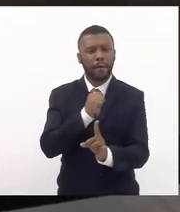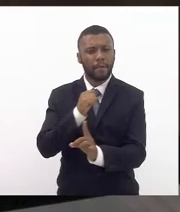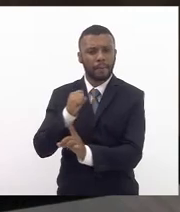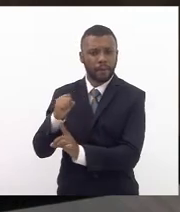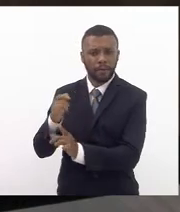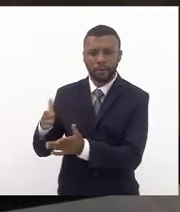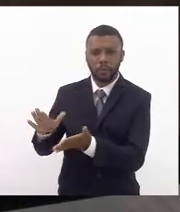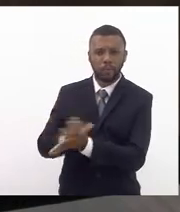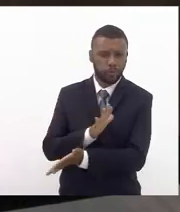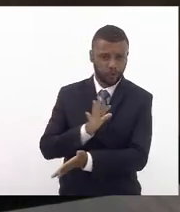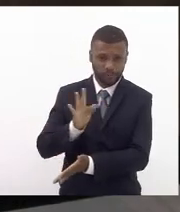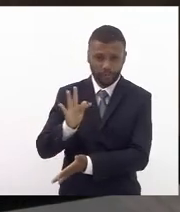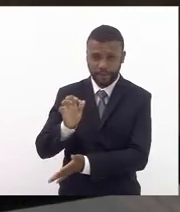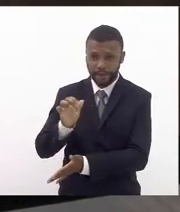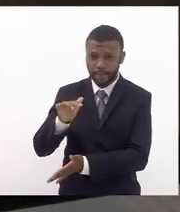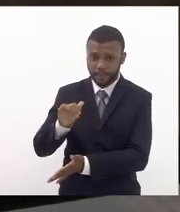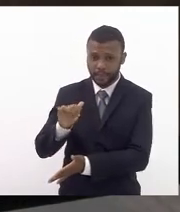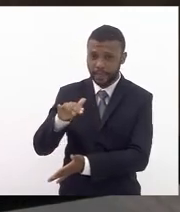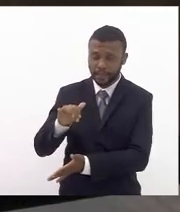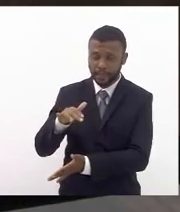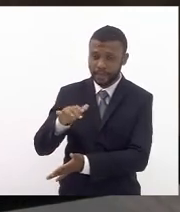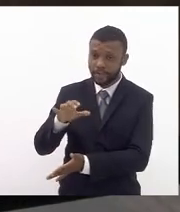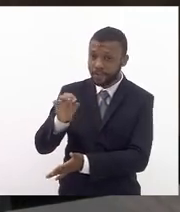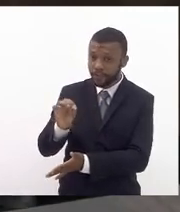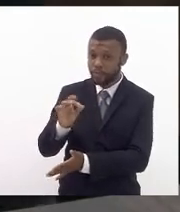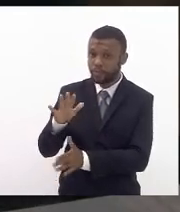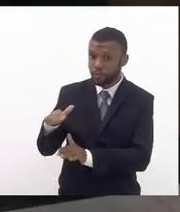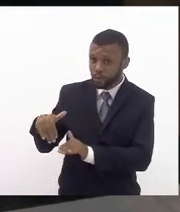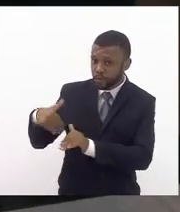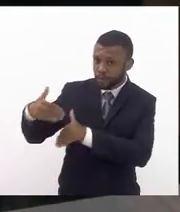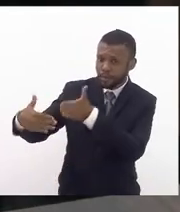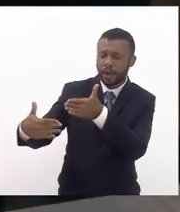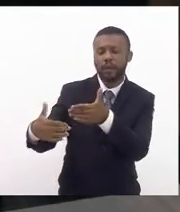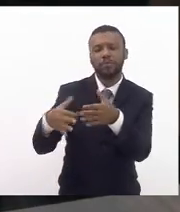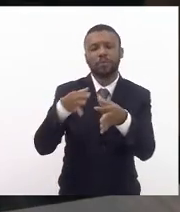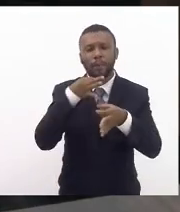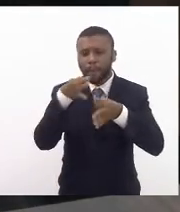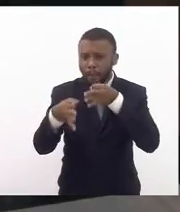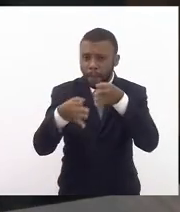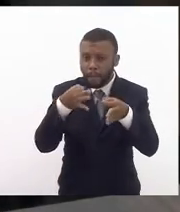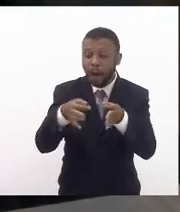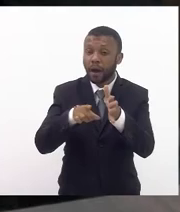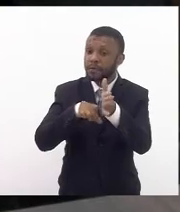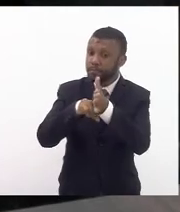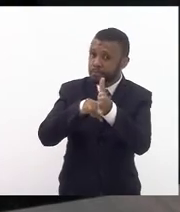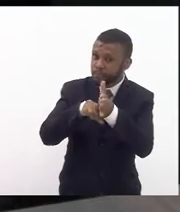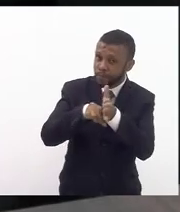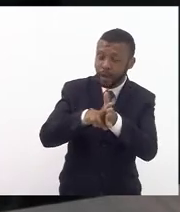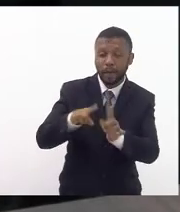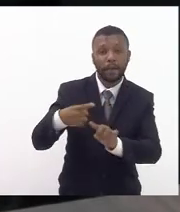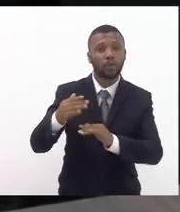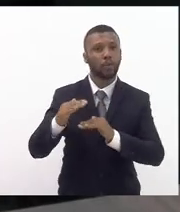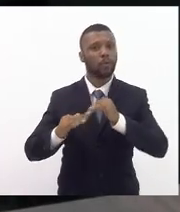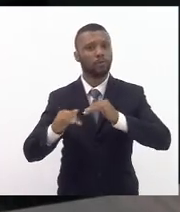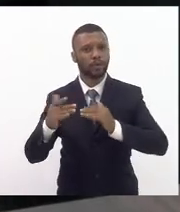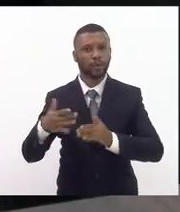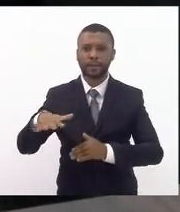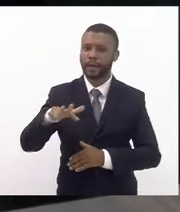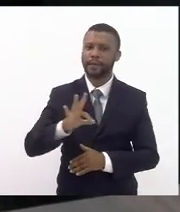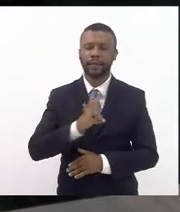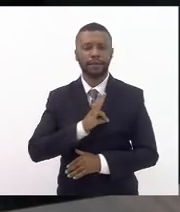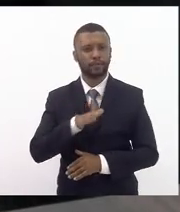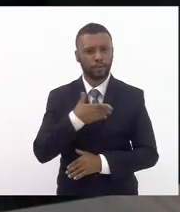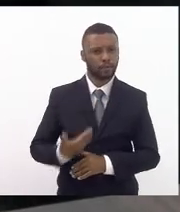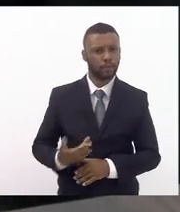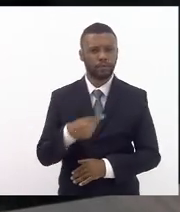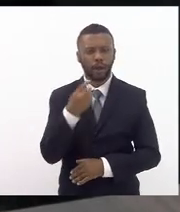desenvolvimento das ações da CPI, na oitiva dos pesquisadores e dos profissionais da segurança pública, nós verificamos